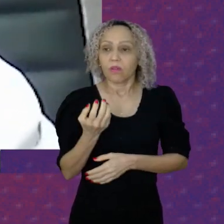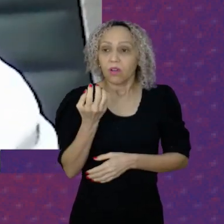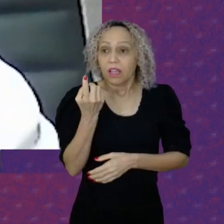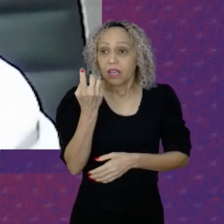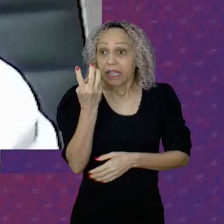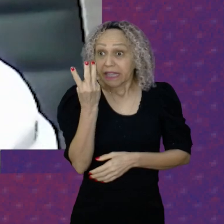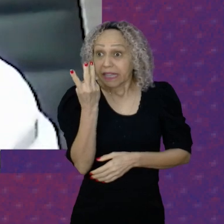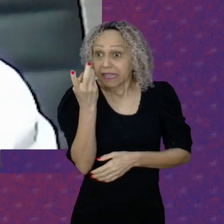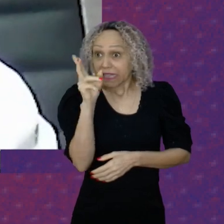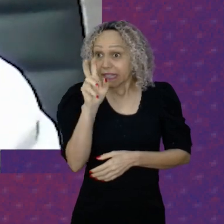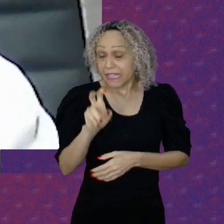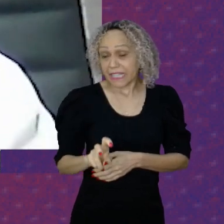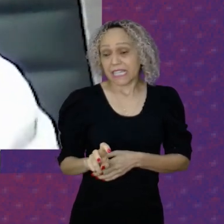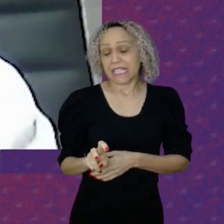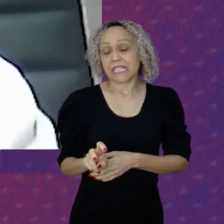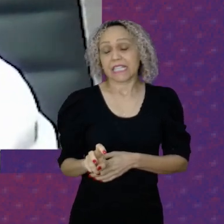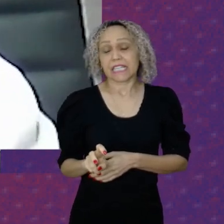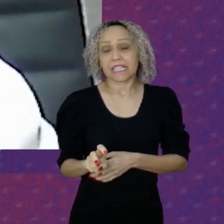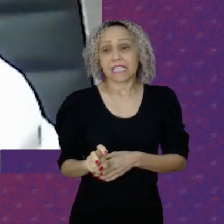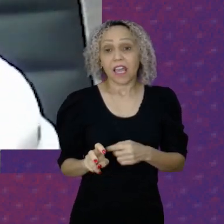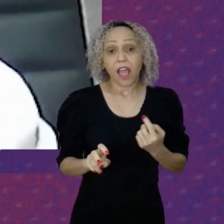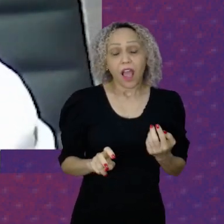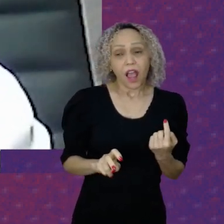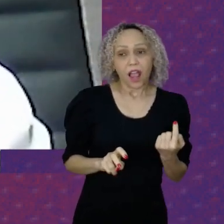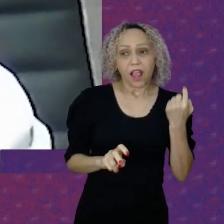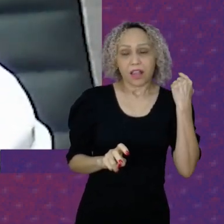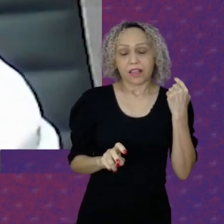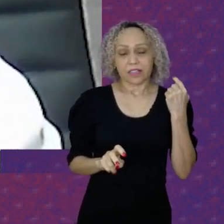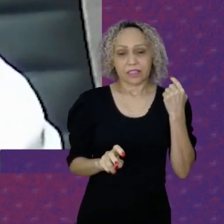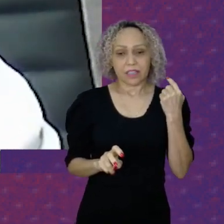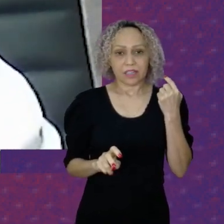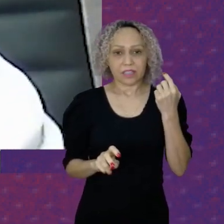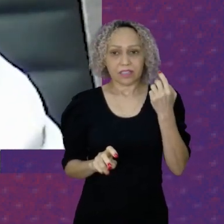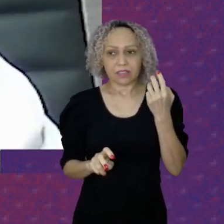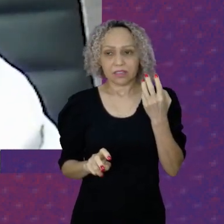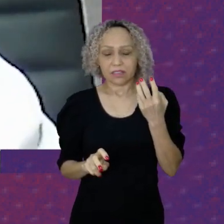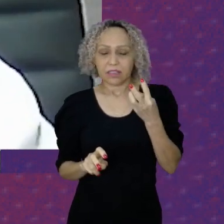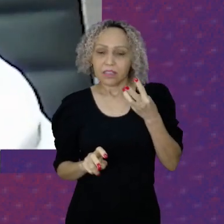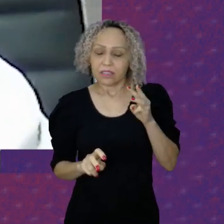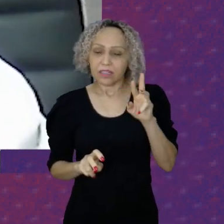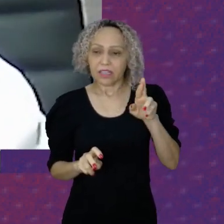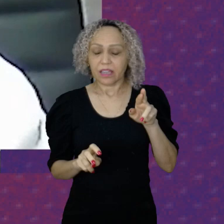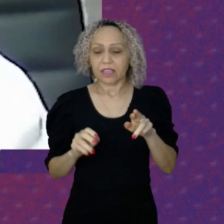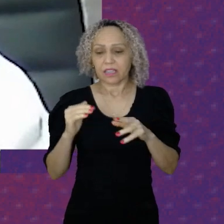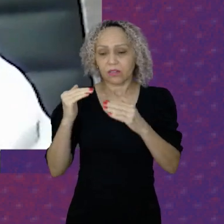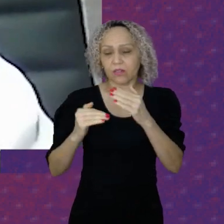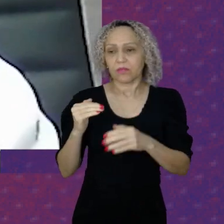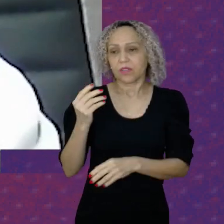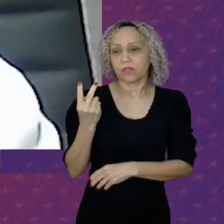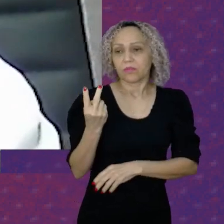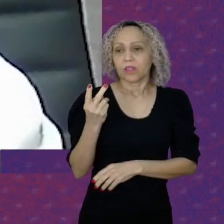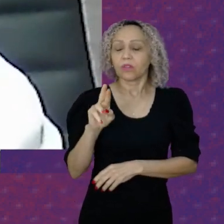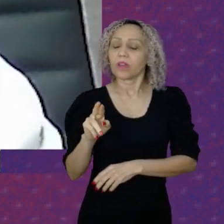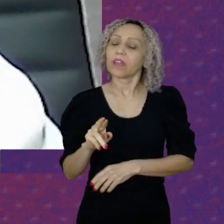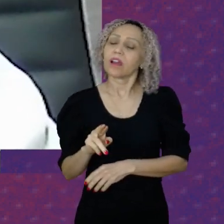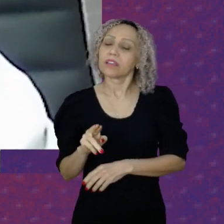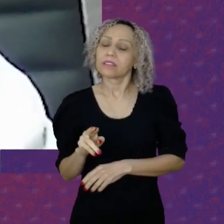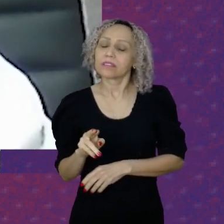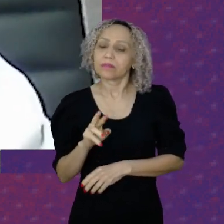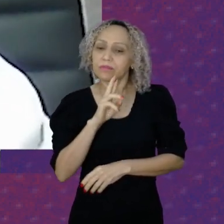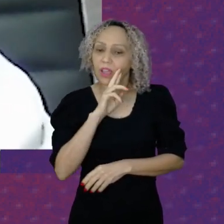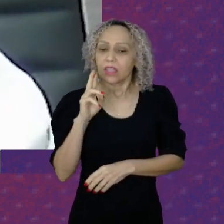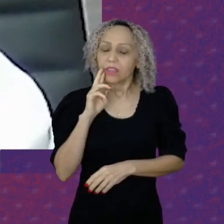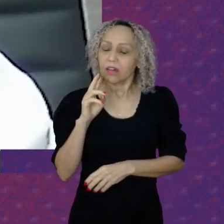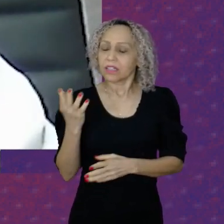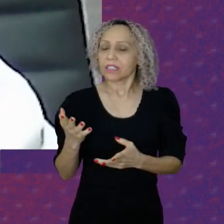hoje é a R$2. Comem 3.000 pessoas no restaurante popular nosso, que fica no centro da cidade, que atende a todo mundo, inclusive de fora